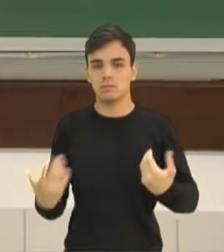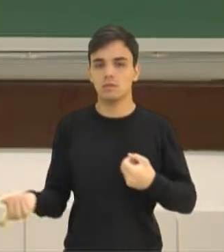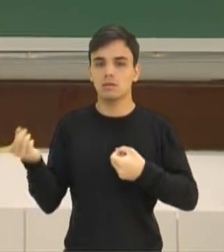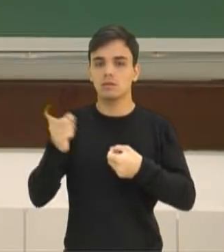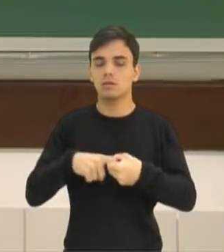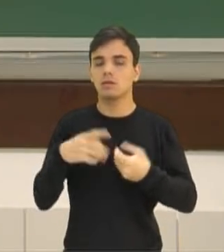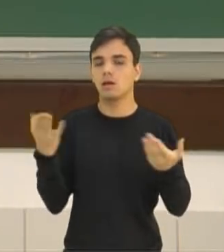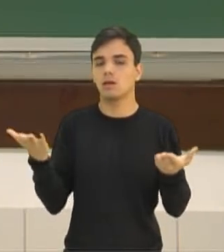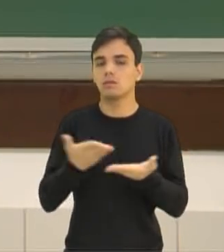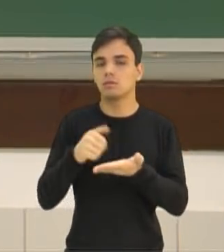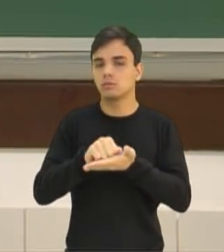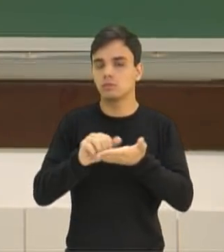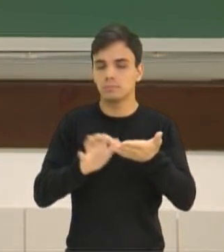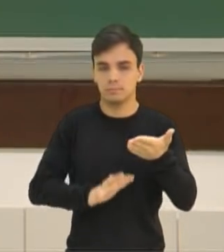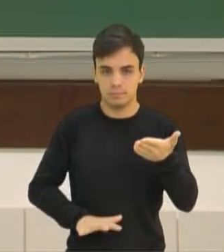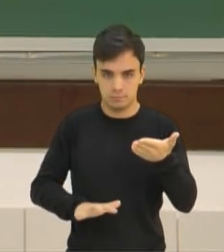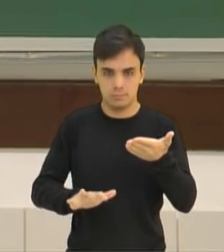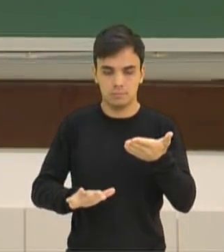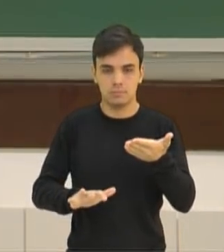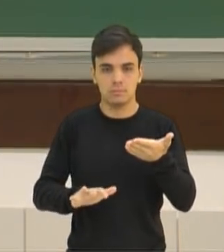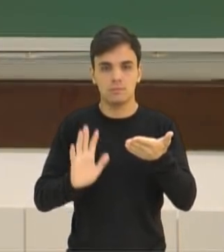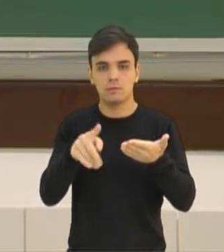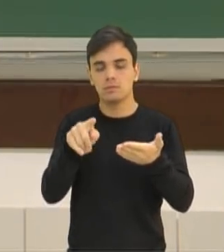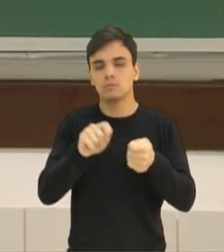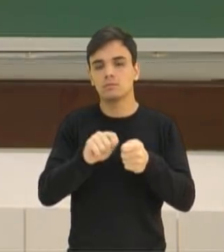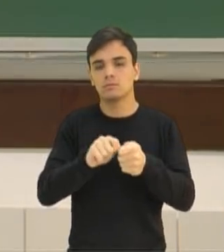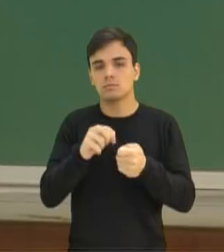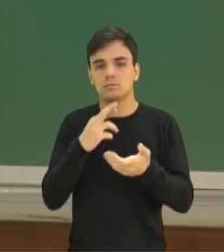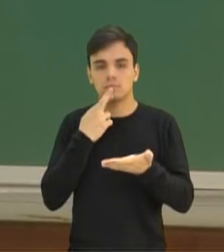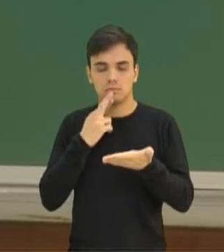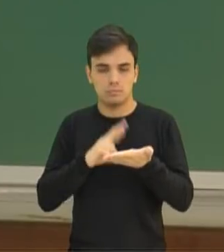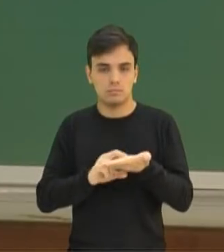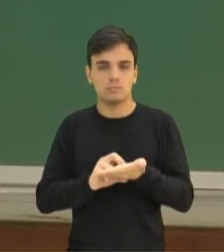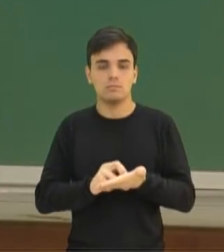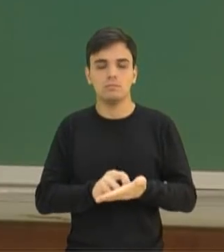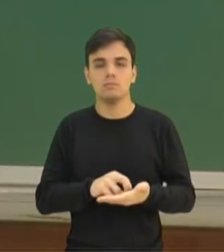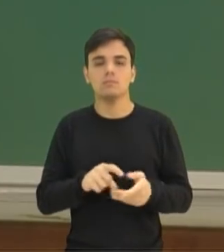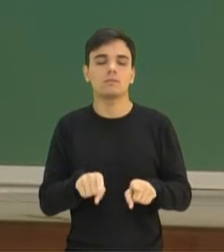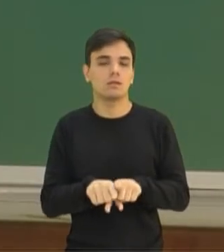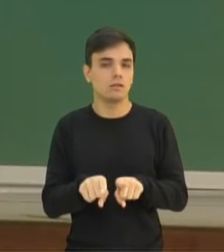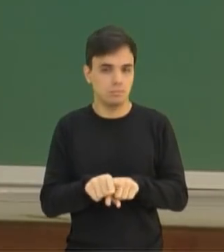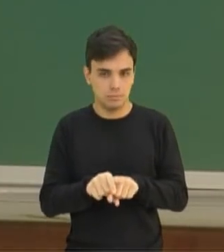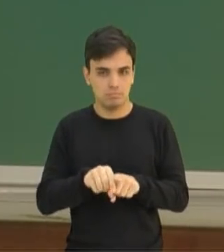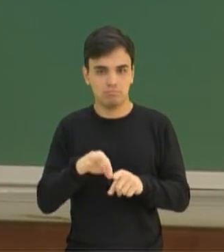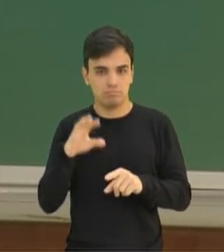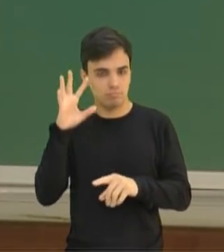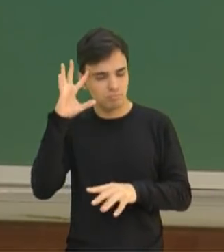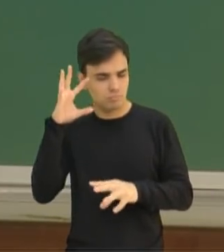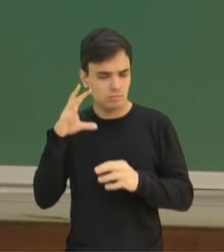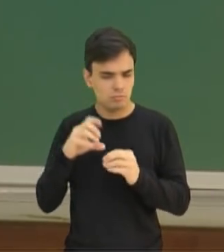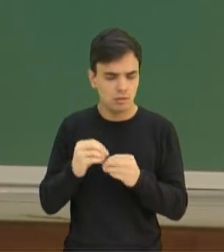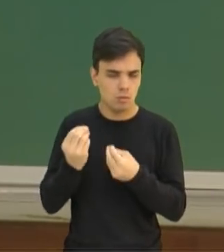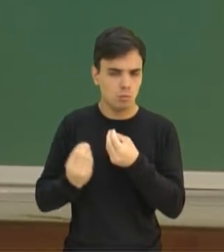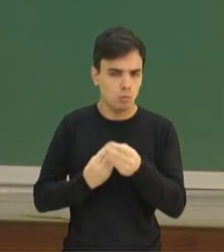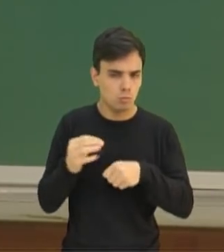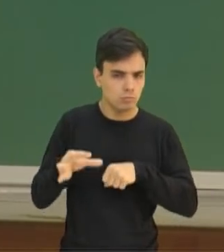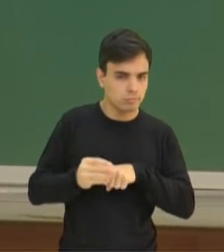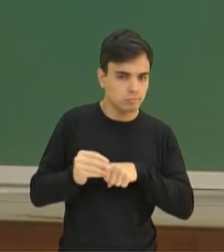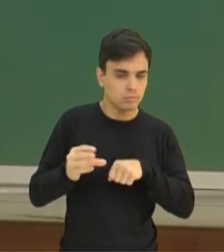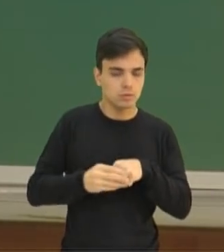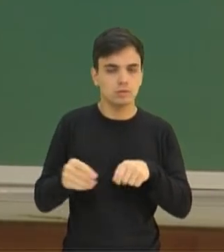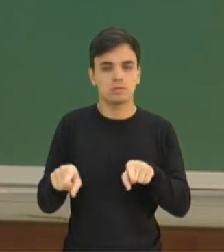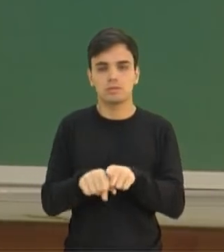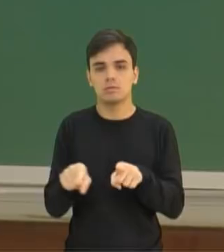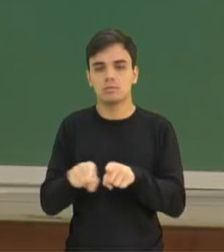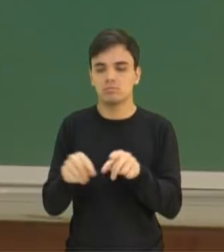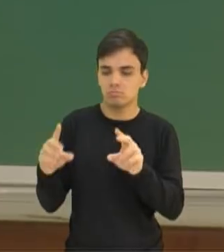retornamos ali com as atividadezinhas que ficaram para vocês responderem, né? Para ver se estão internalizando ali o conhecimento, entendendo